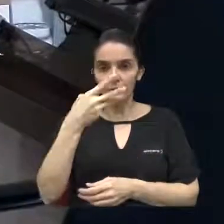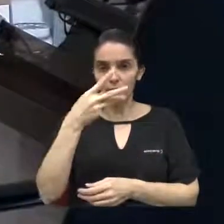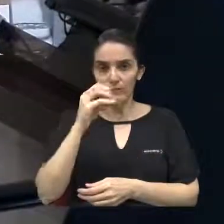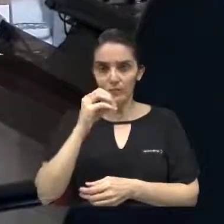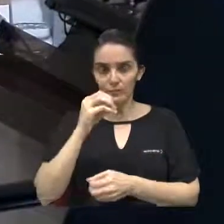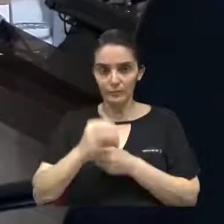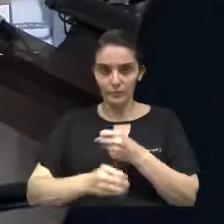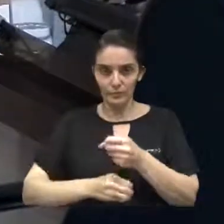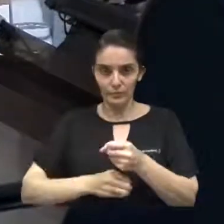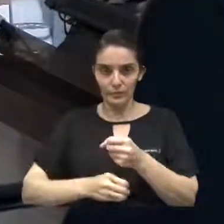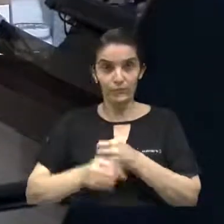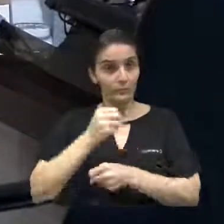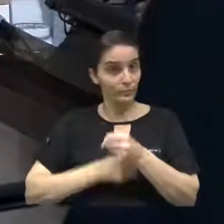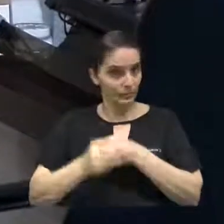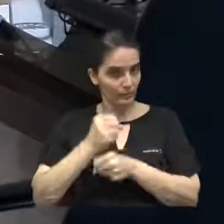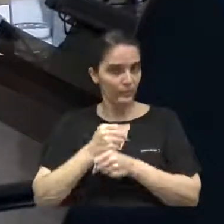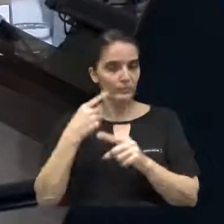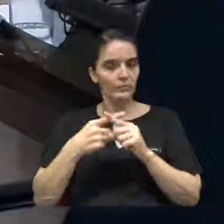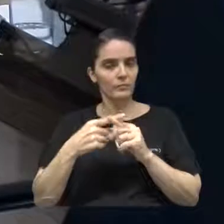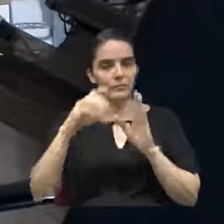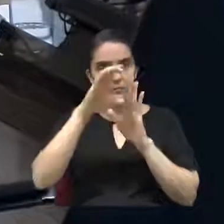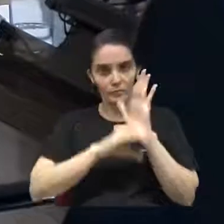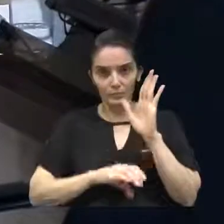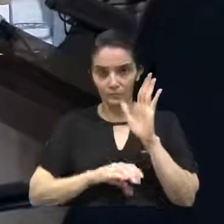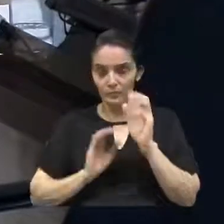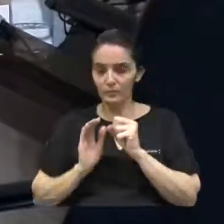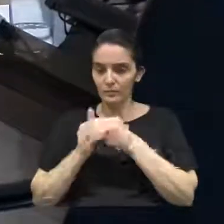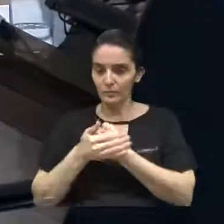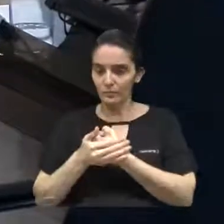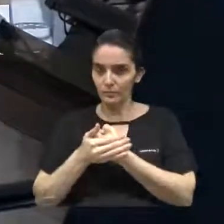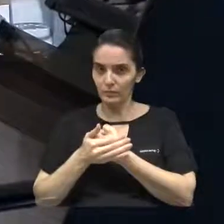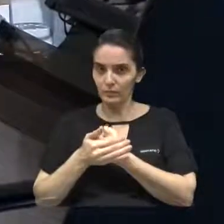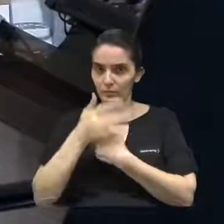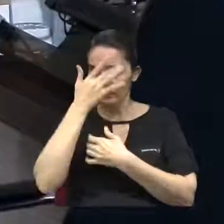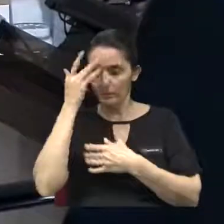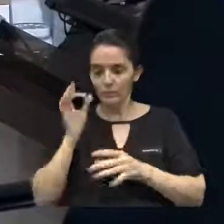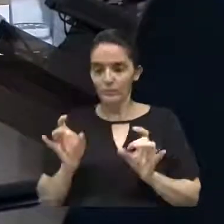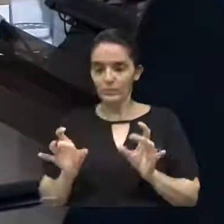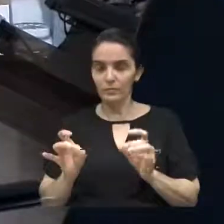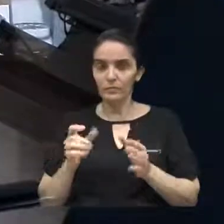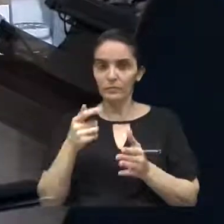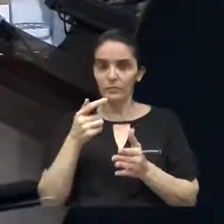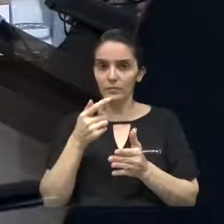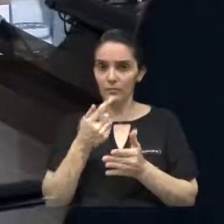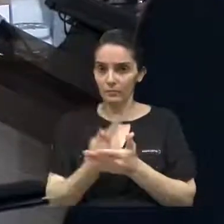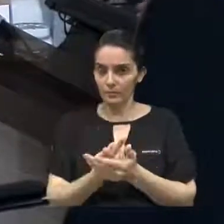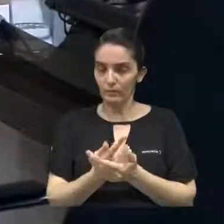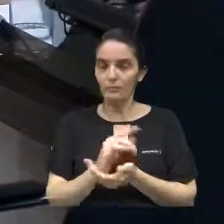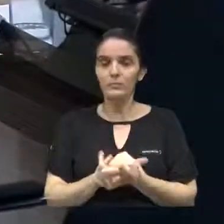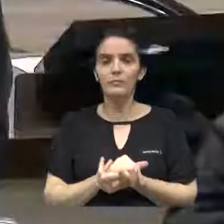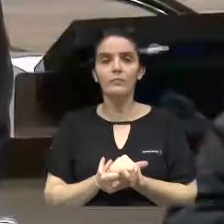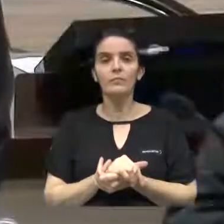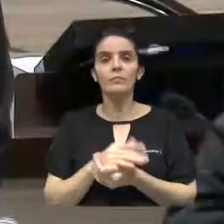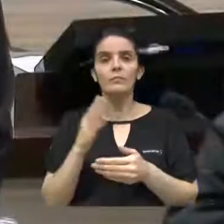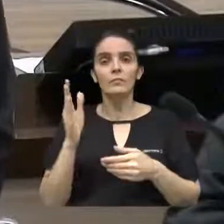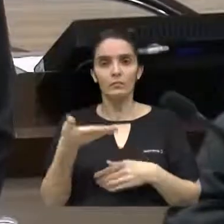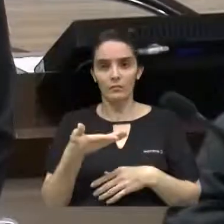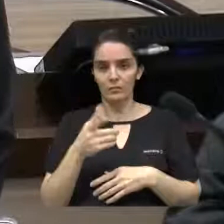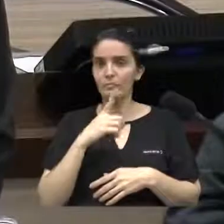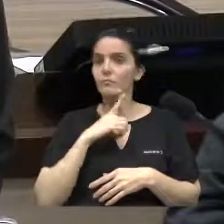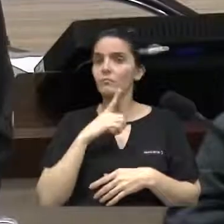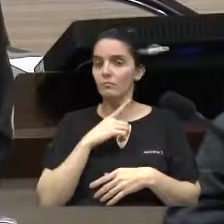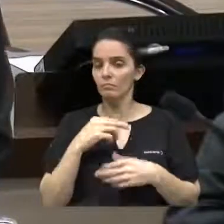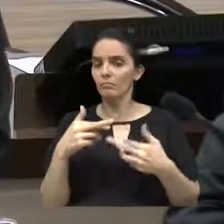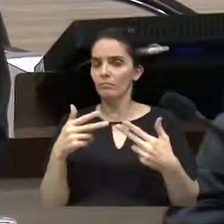que o nosso Código de Defesa do Consumidor é do ano de 1990, não raro vemos a venda